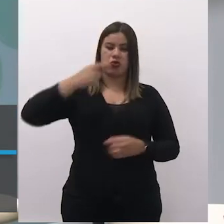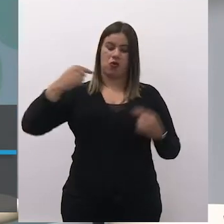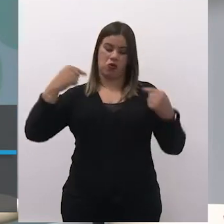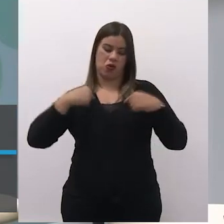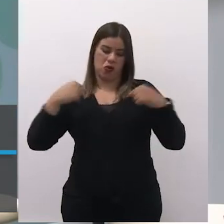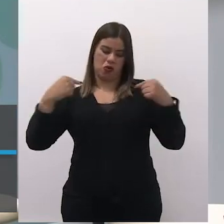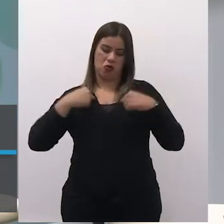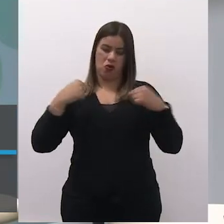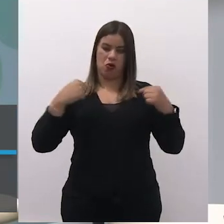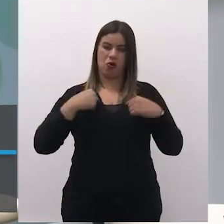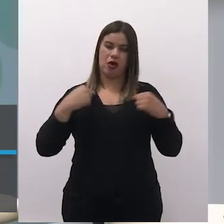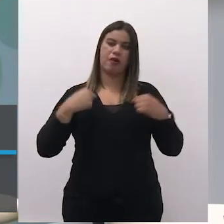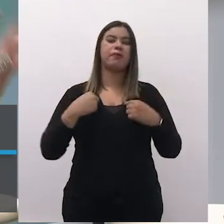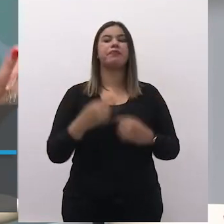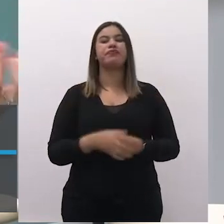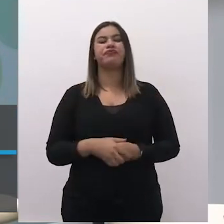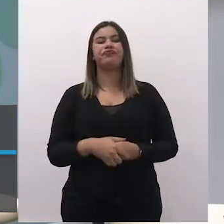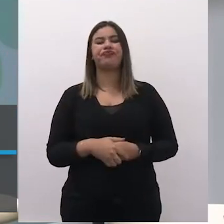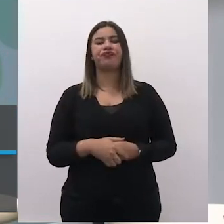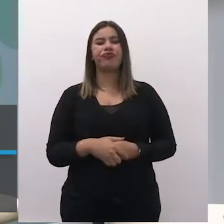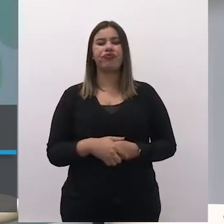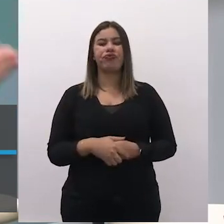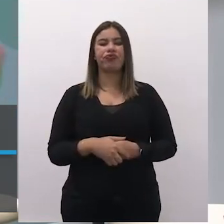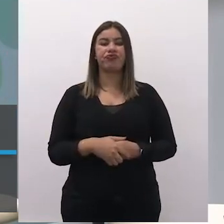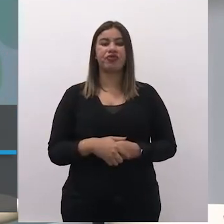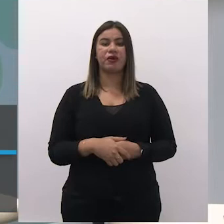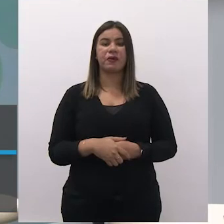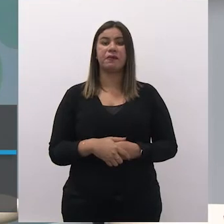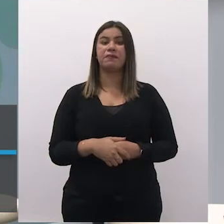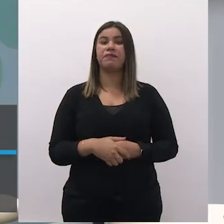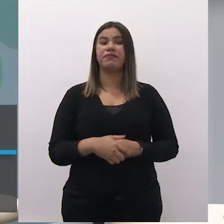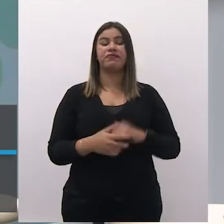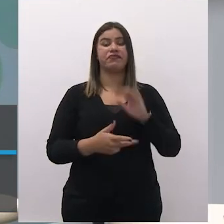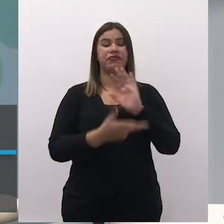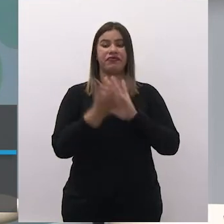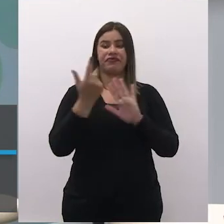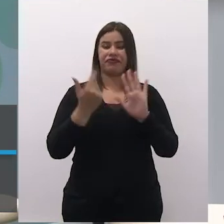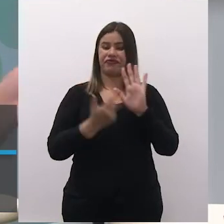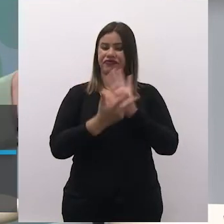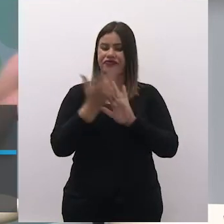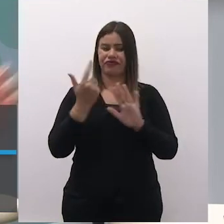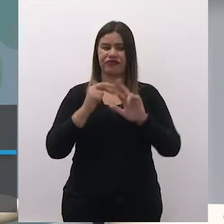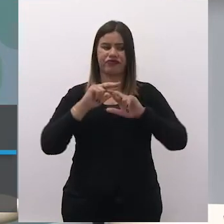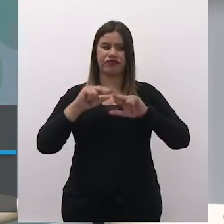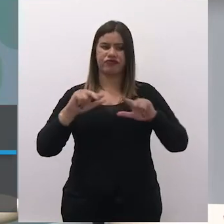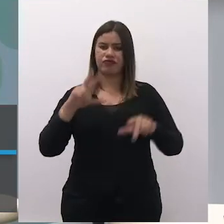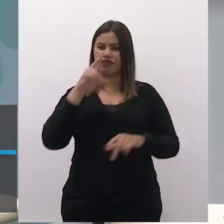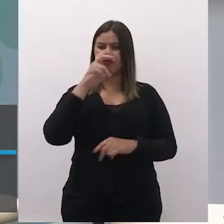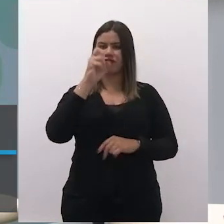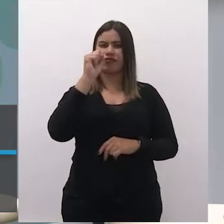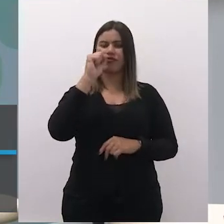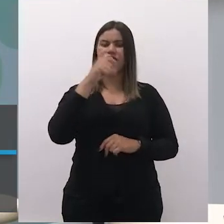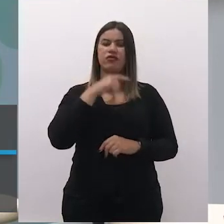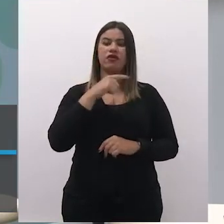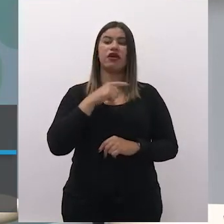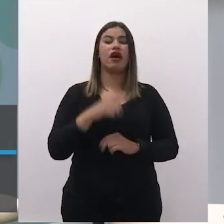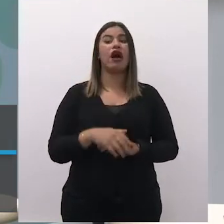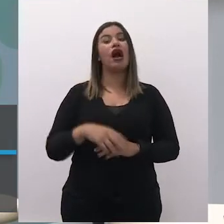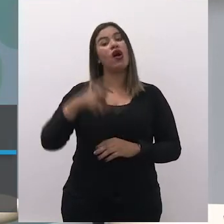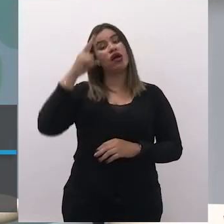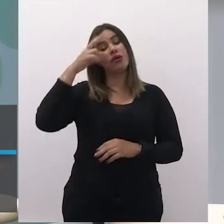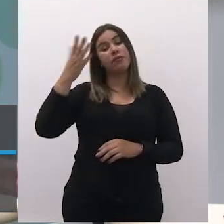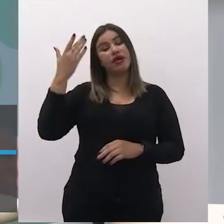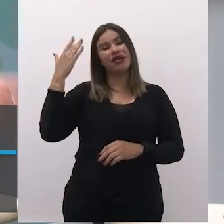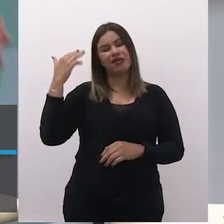próprios interesses. E os objetos e os símbolos, eles são muito fortes. Né? Eu lembro quando meu sobrinho tinha essa